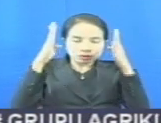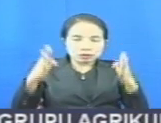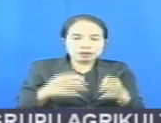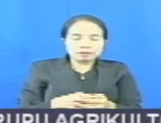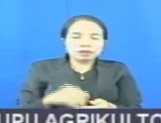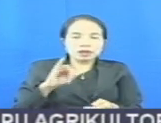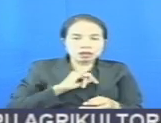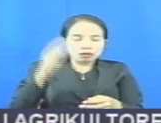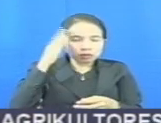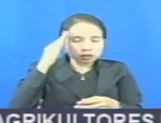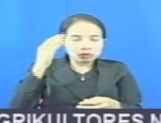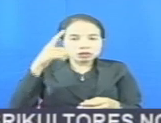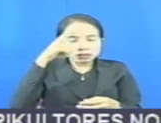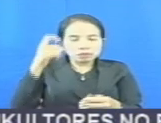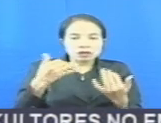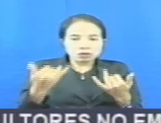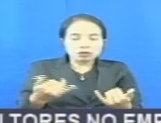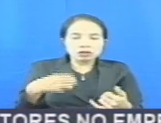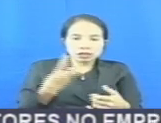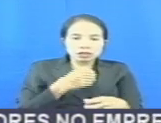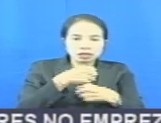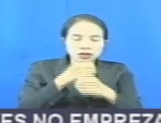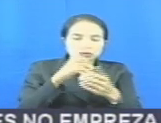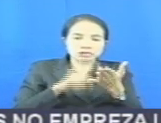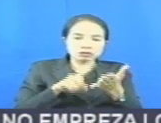A Ronan e Danet também Danem, a Corrini da Caral discussão.